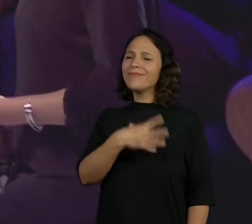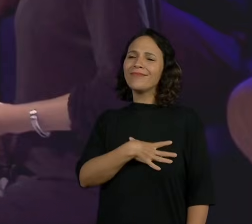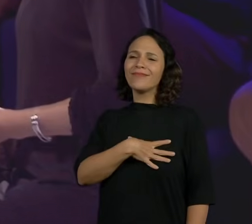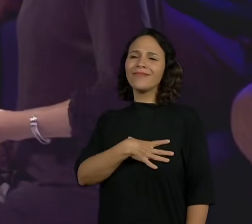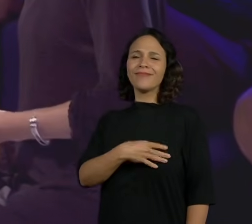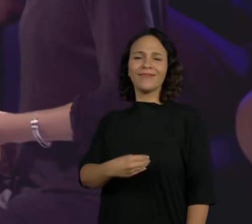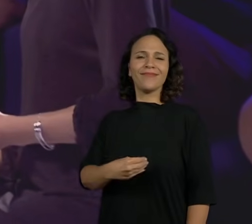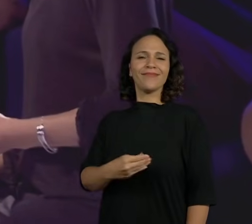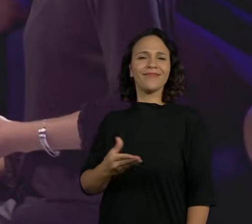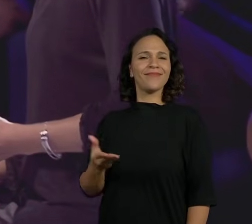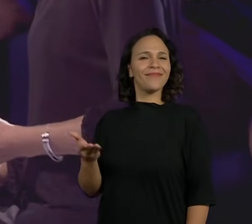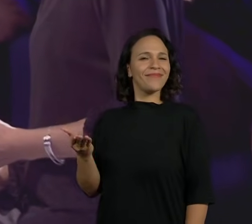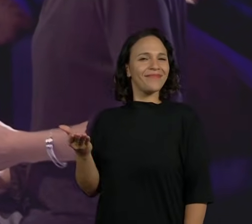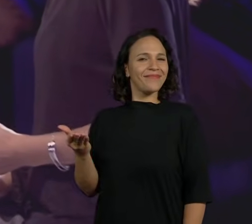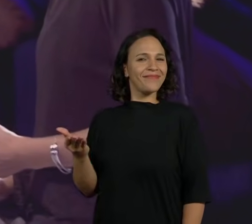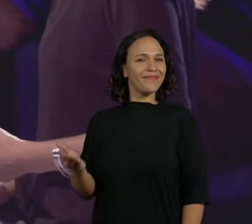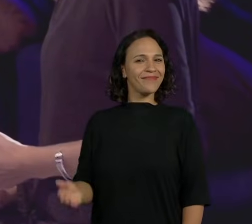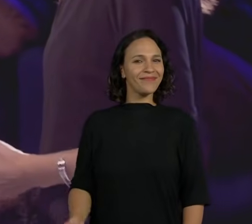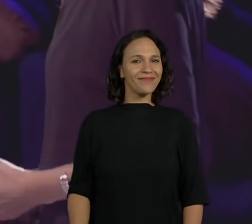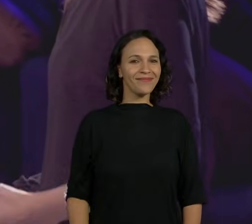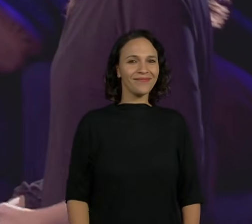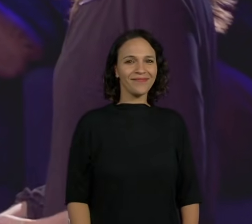guri.